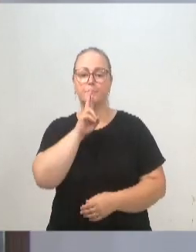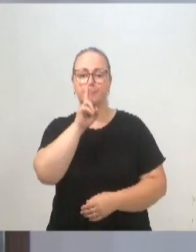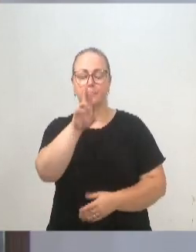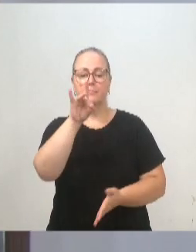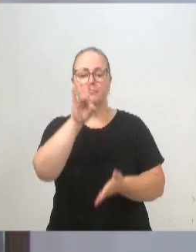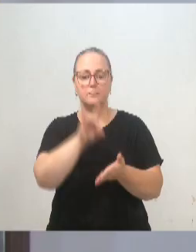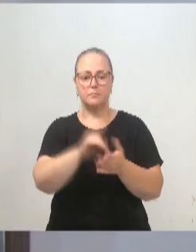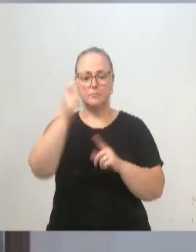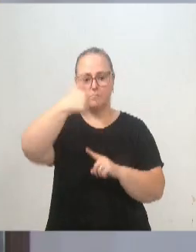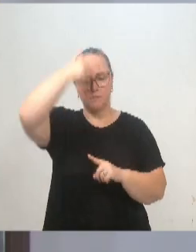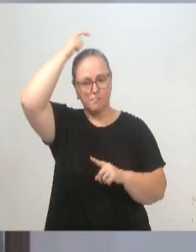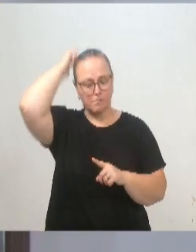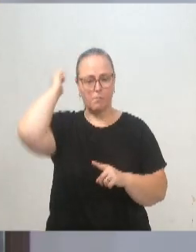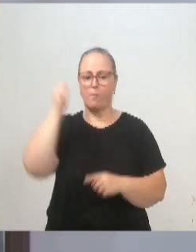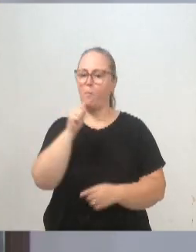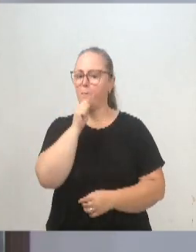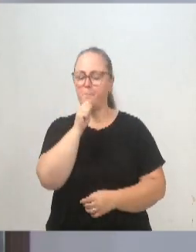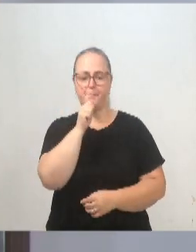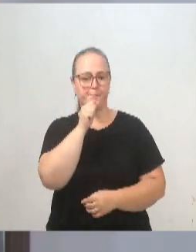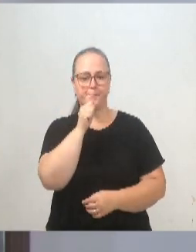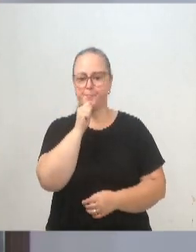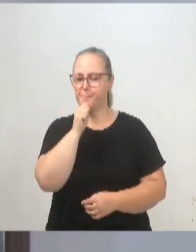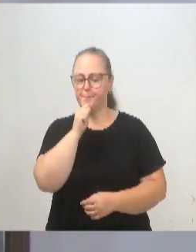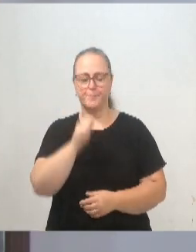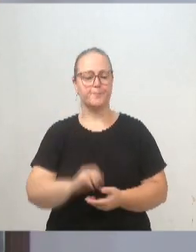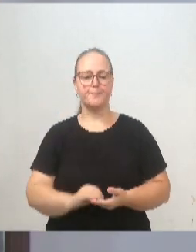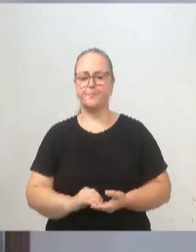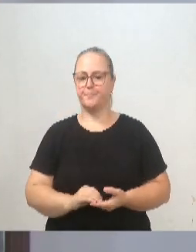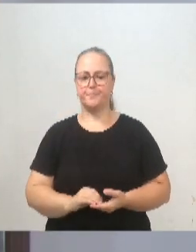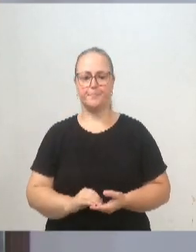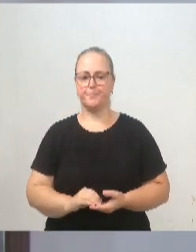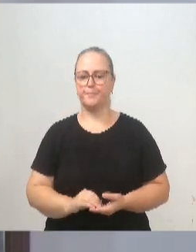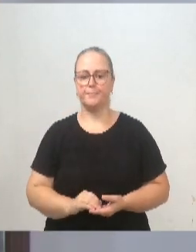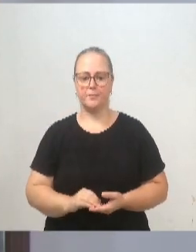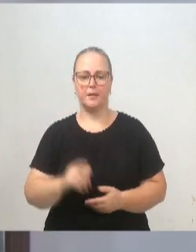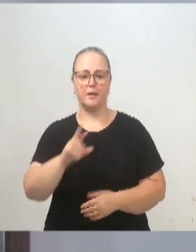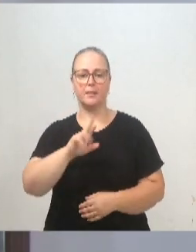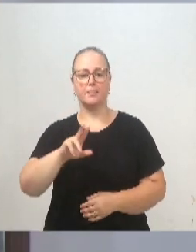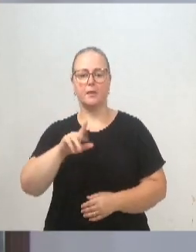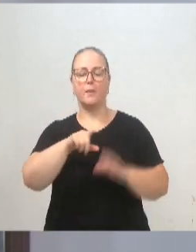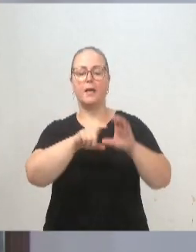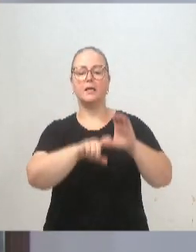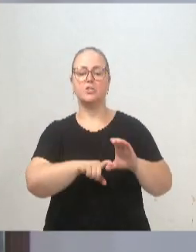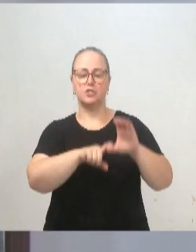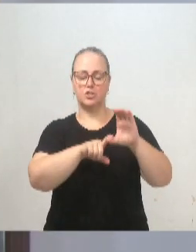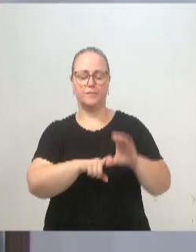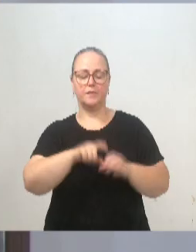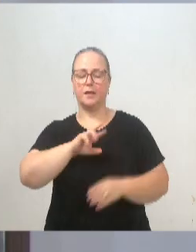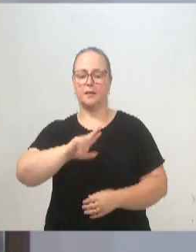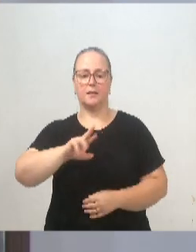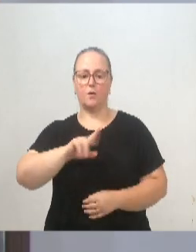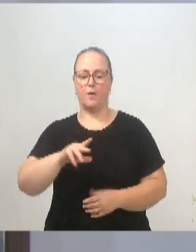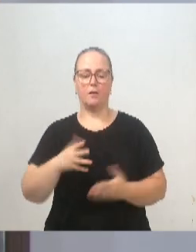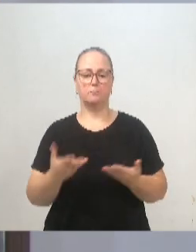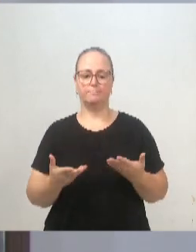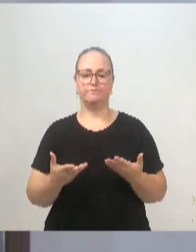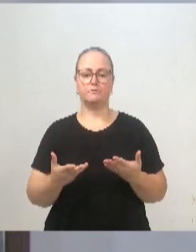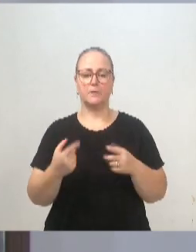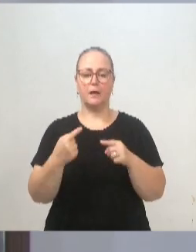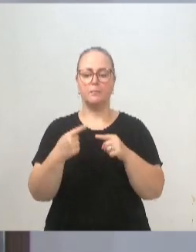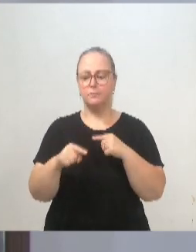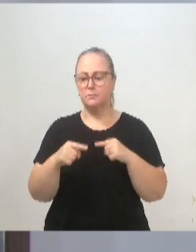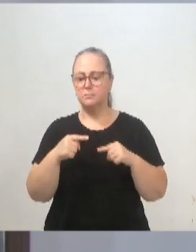vereador Adriano, não, a dívida, o déficit, não se trata de dívida, se trata exatamente desse descompasso e que o